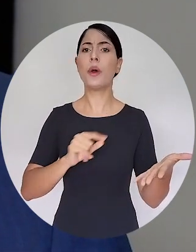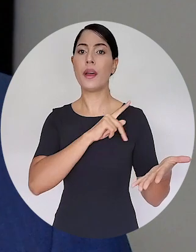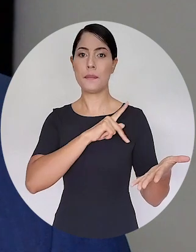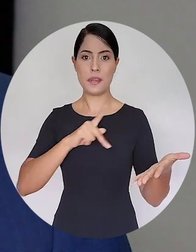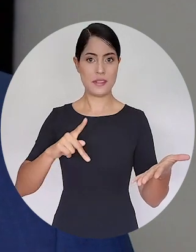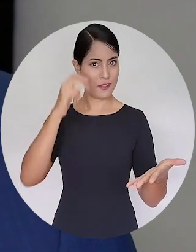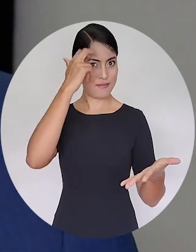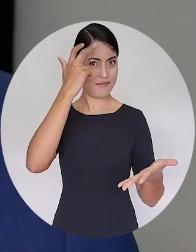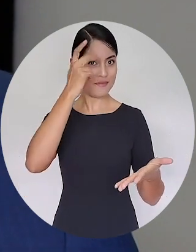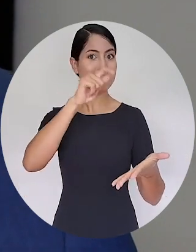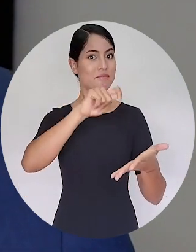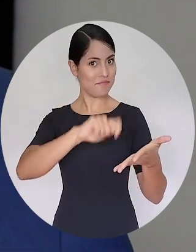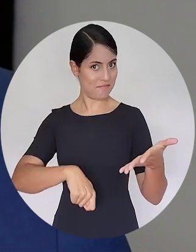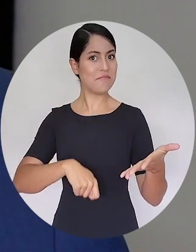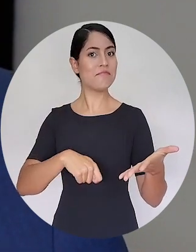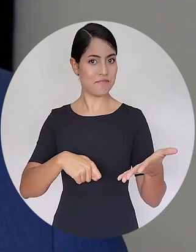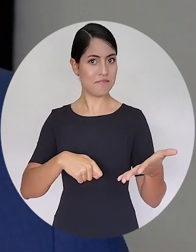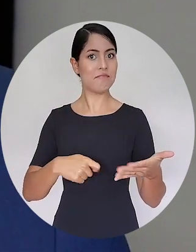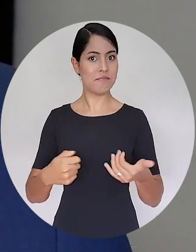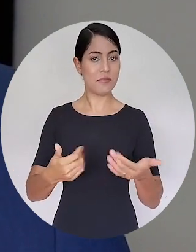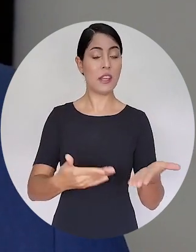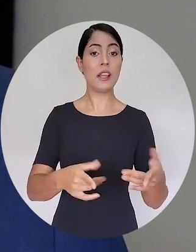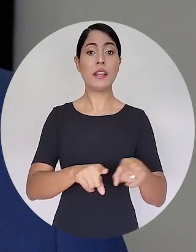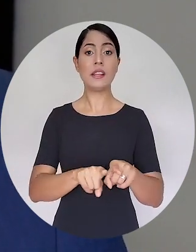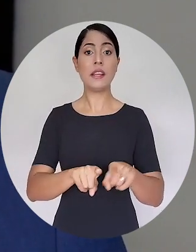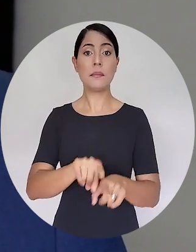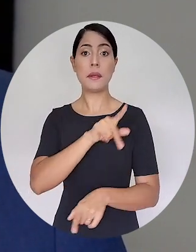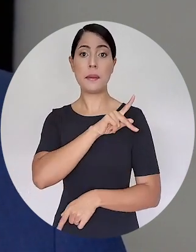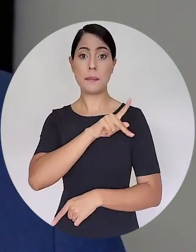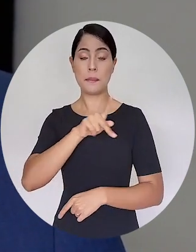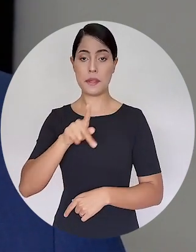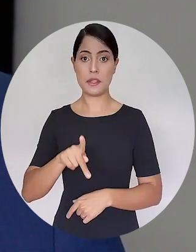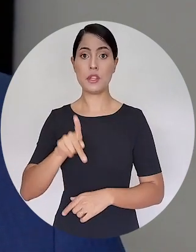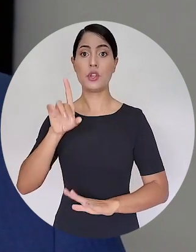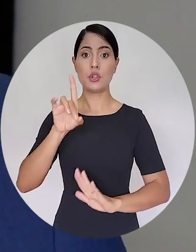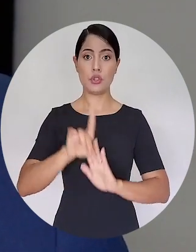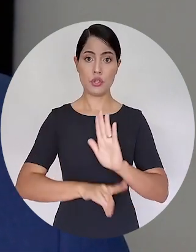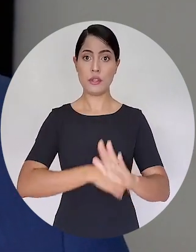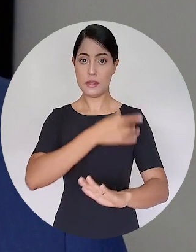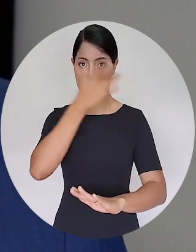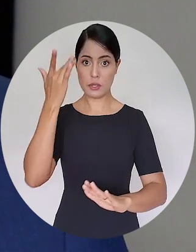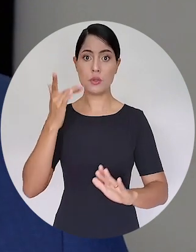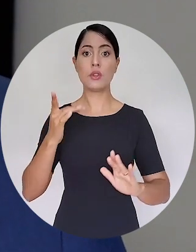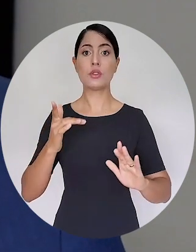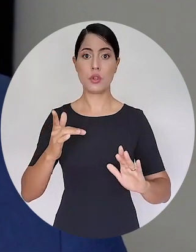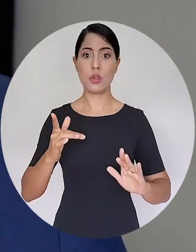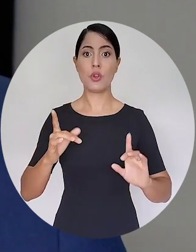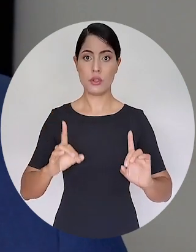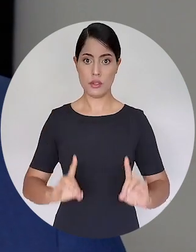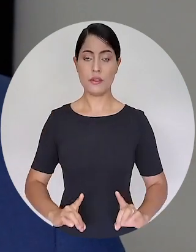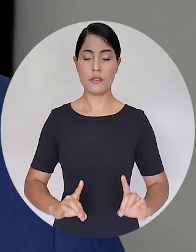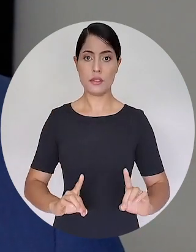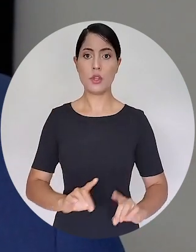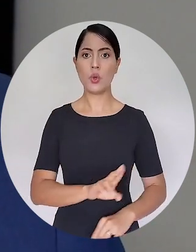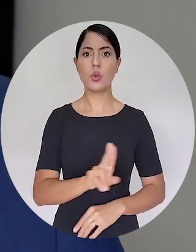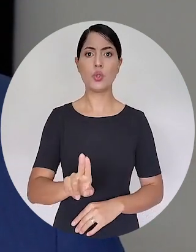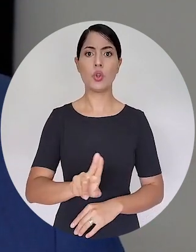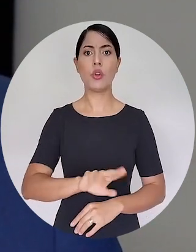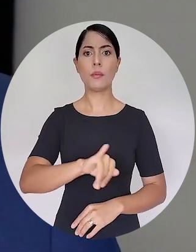presidente nacional da OAB, Felipe Santa Cruz, e pelo presidente da Comissão Nacional dos Direitos da Pessoa com